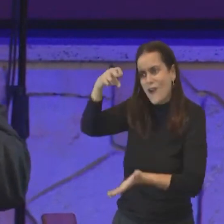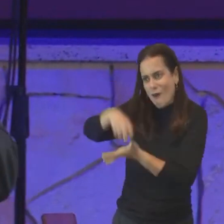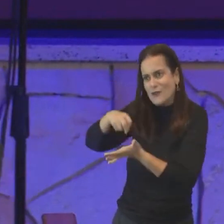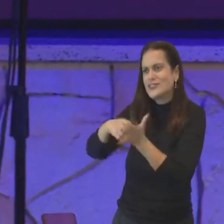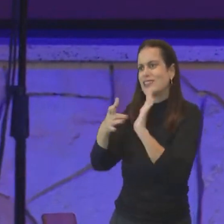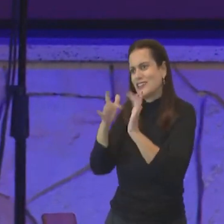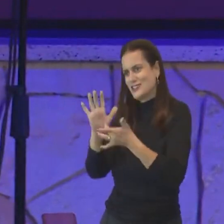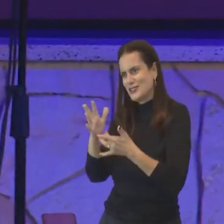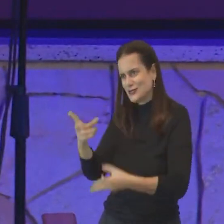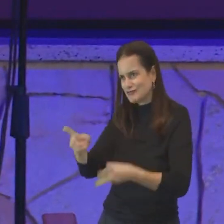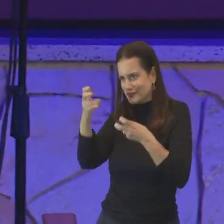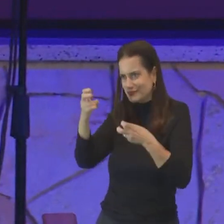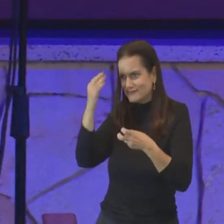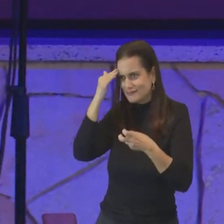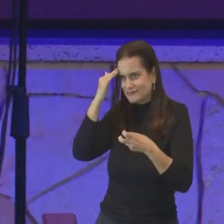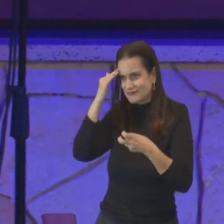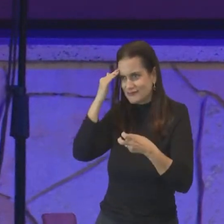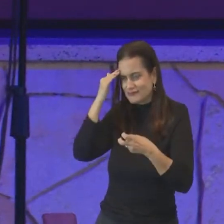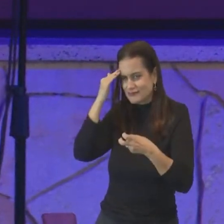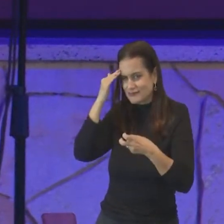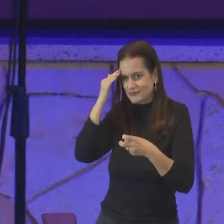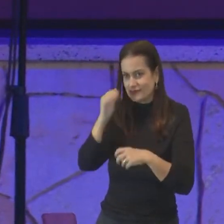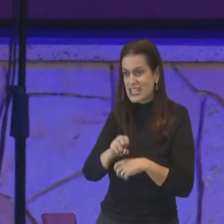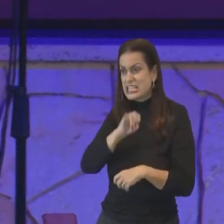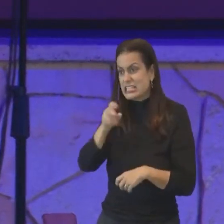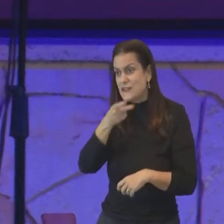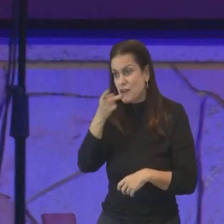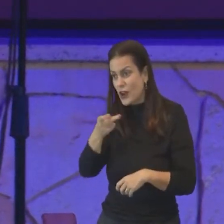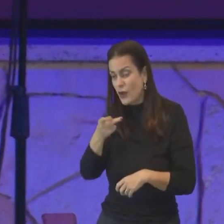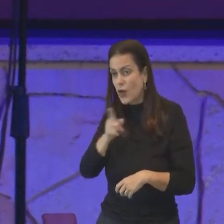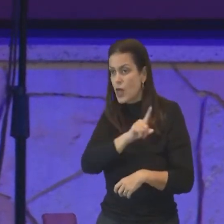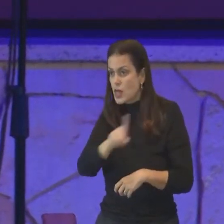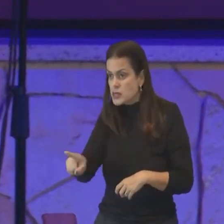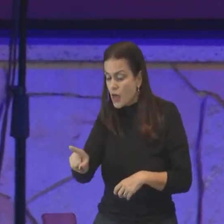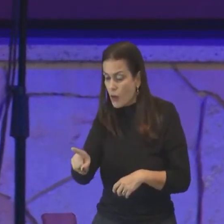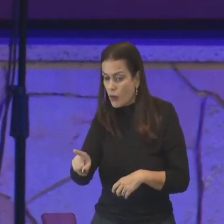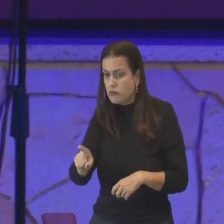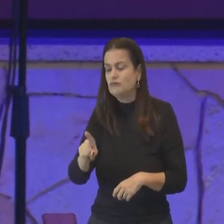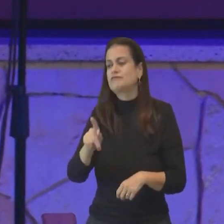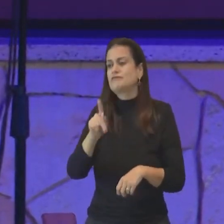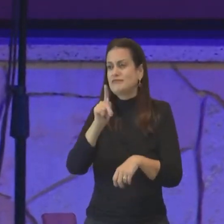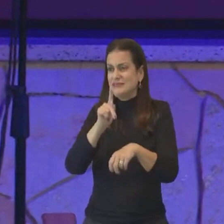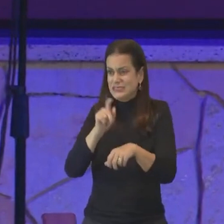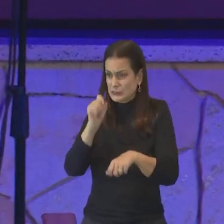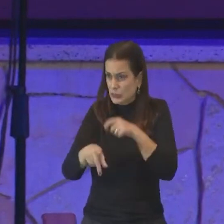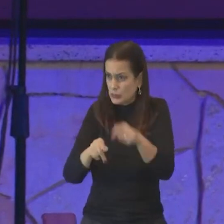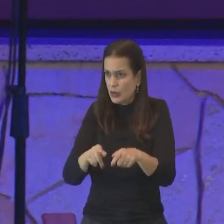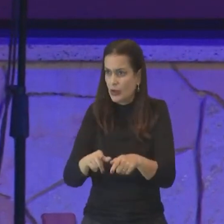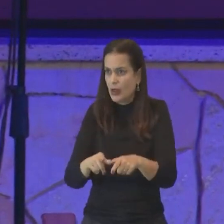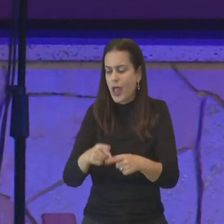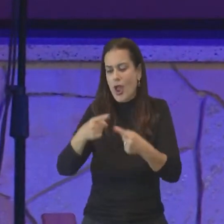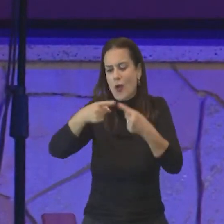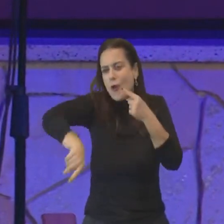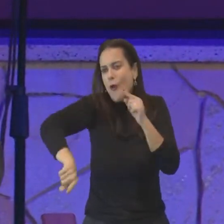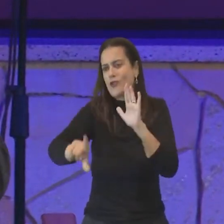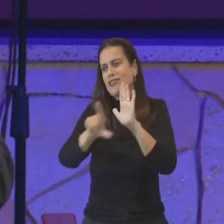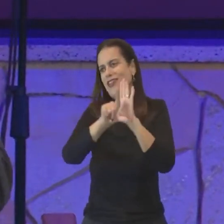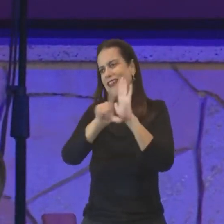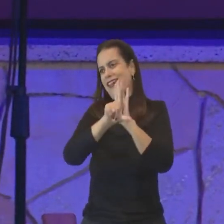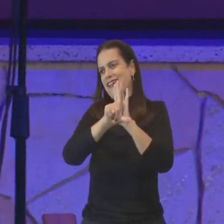para não apedrejar, ele seria acusado de um transgressor da lei no meio do povo